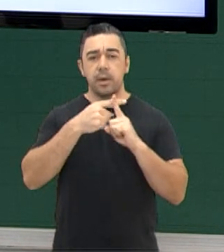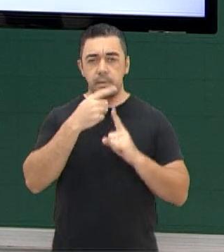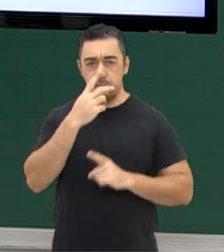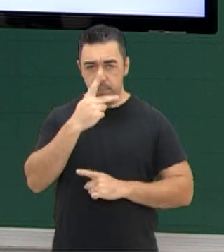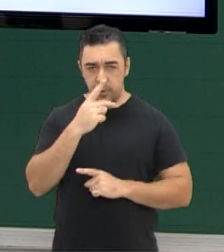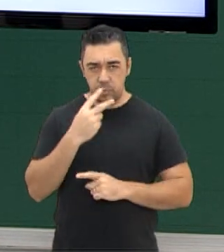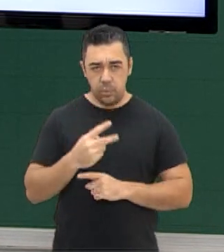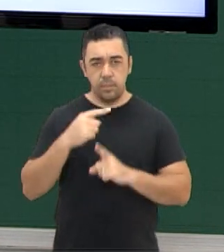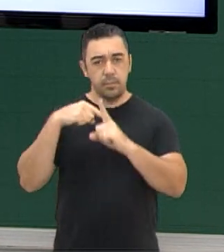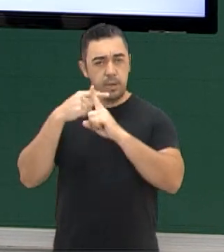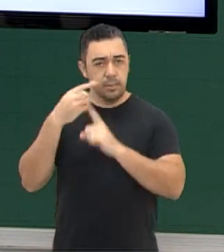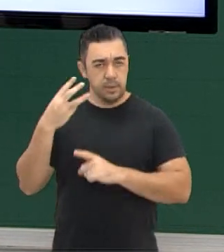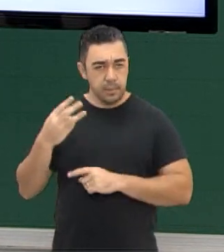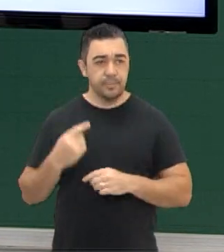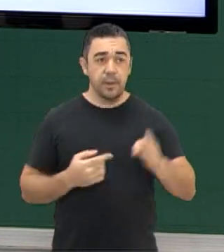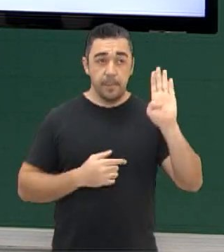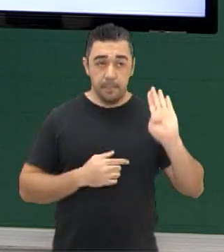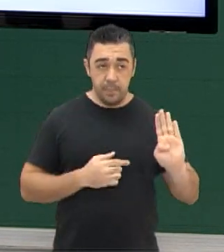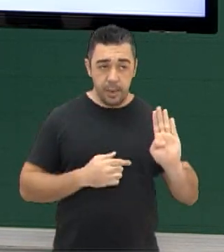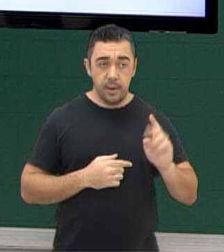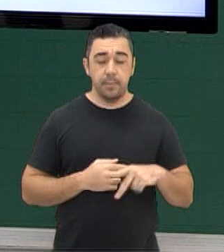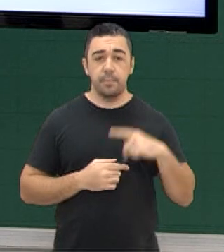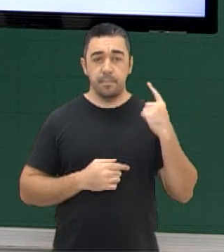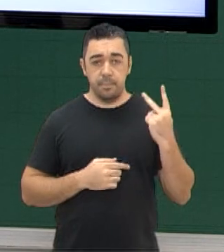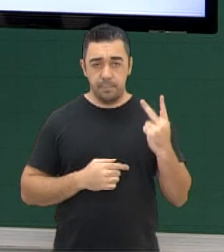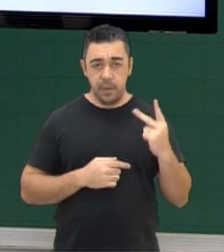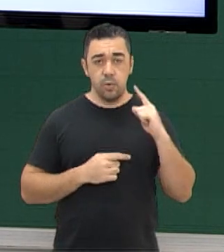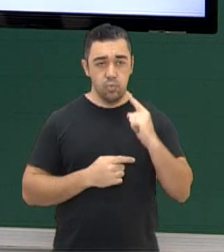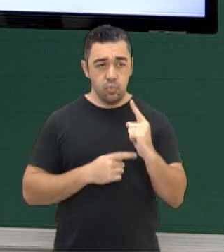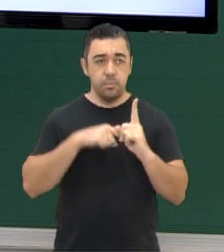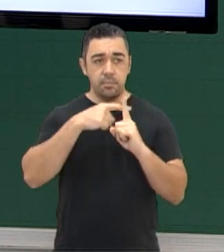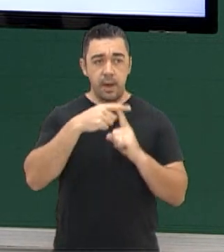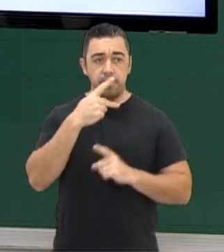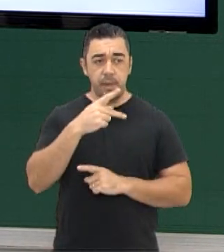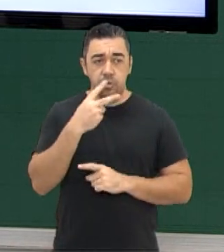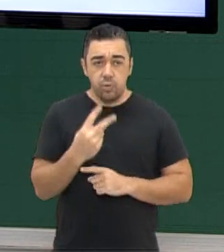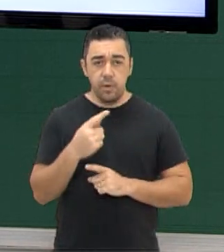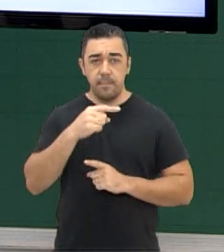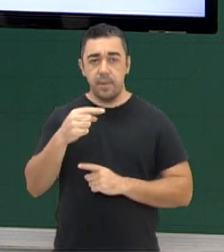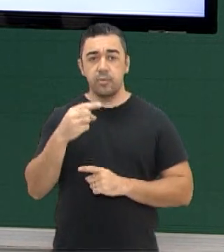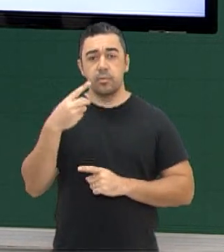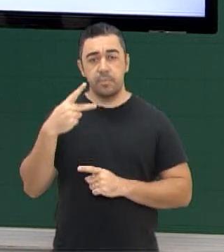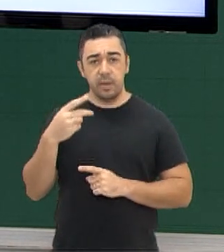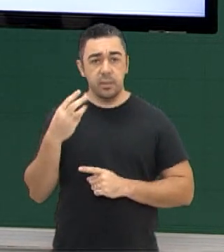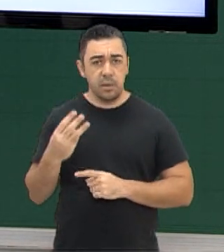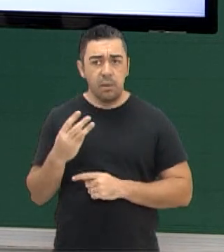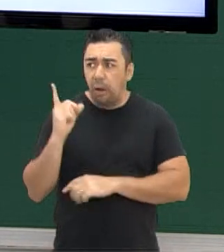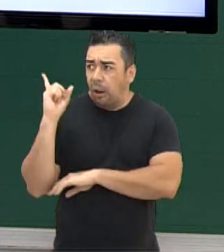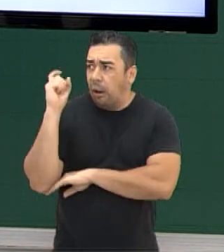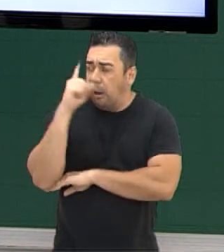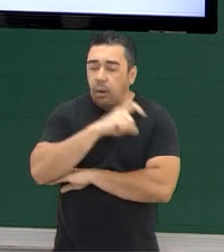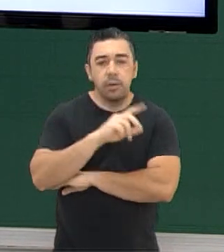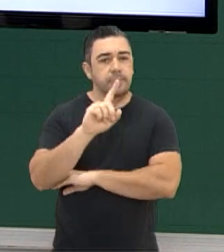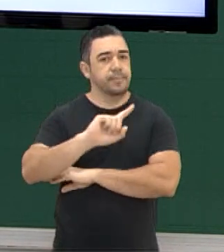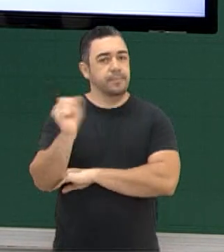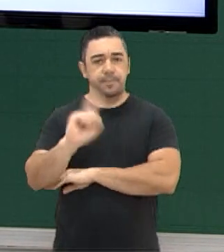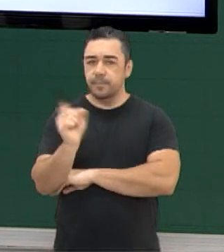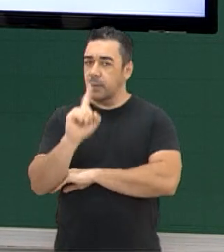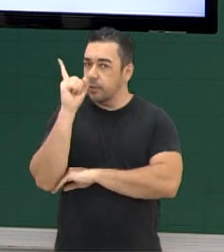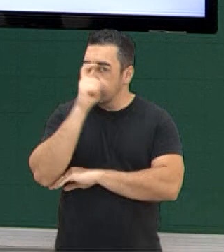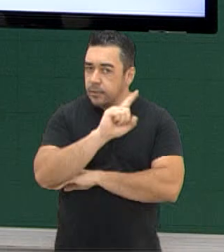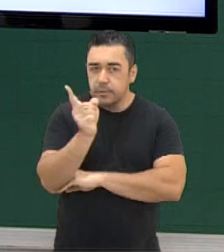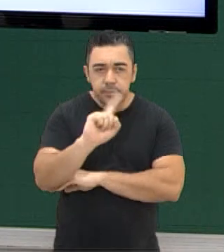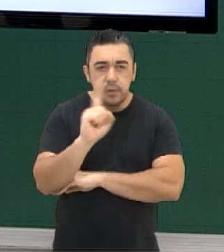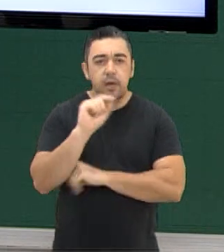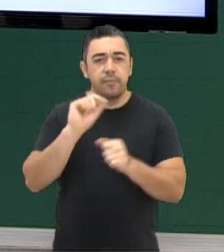B, P1 mais P2 menos P3. Nossa, prof, mas que coisa difícil. Não, não é difícil. É só